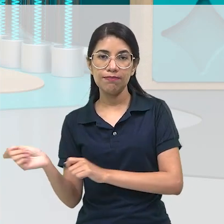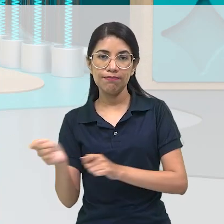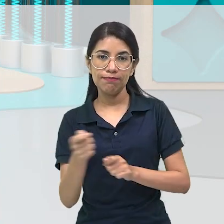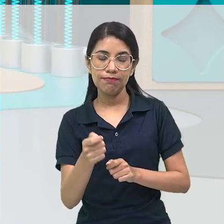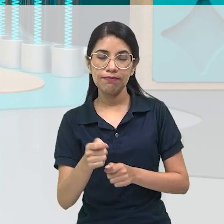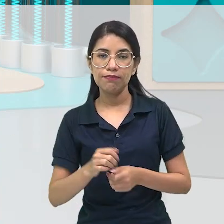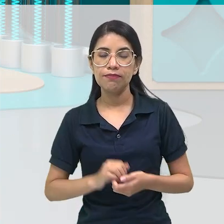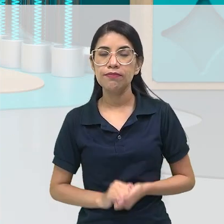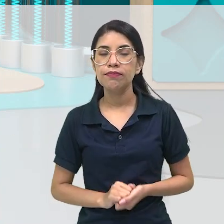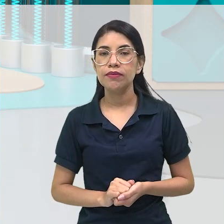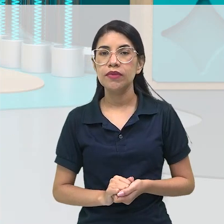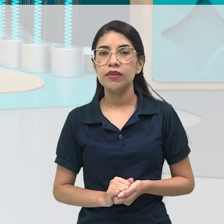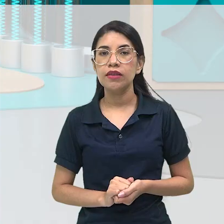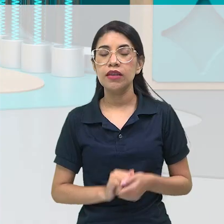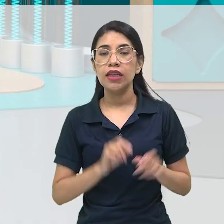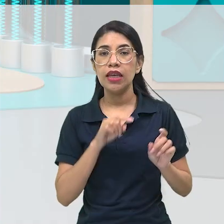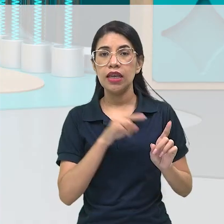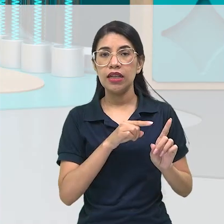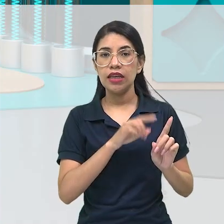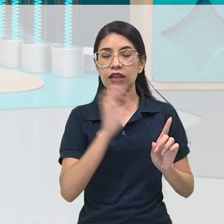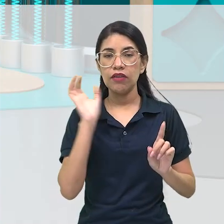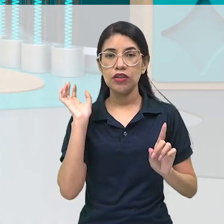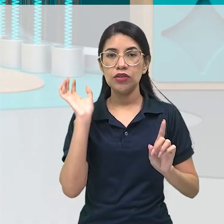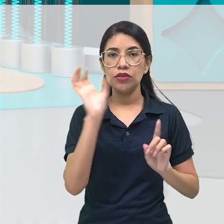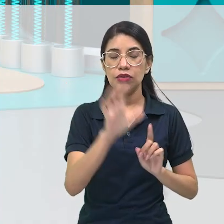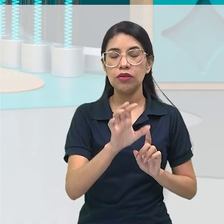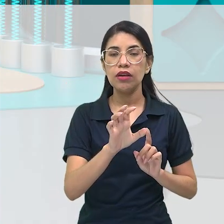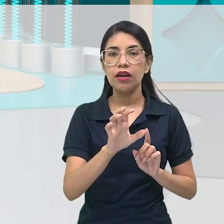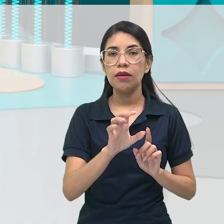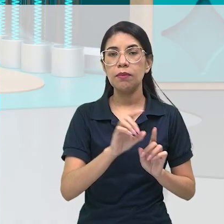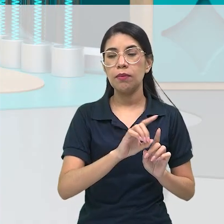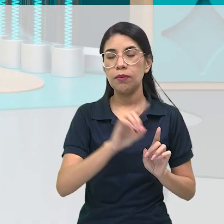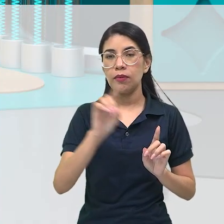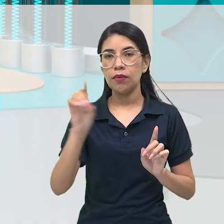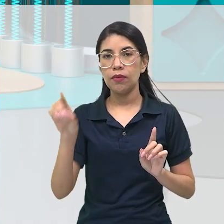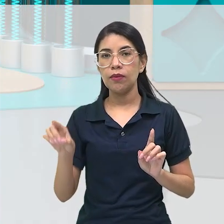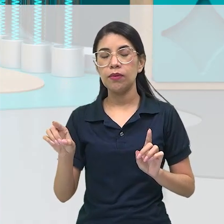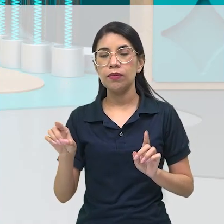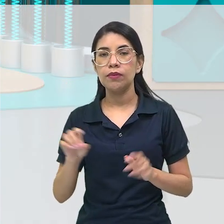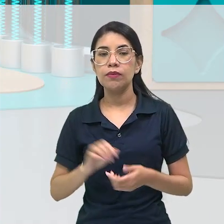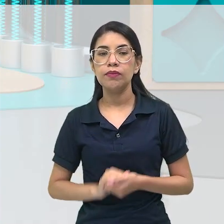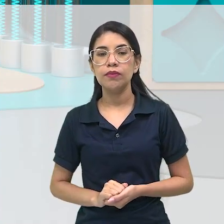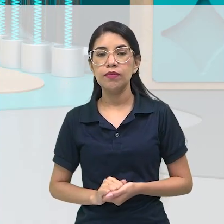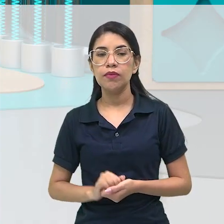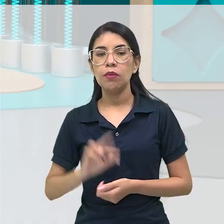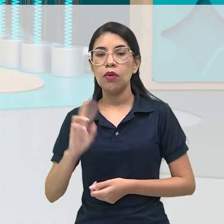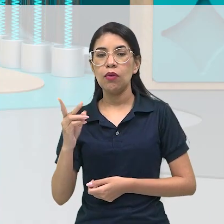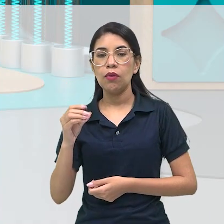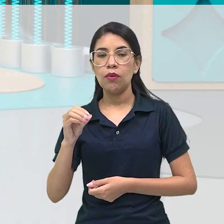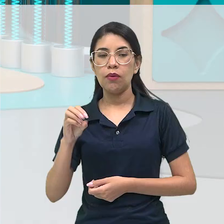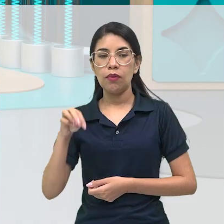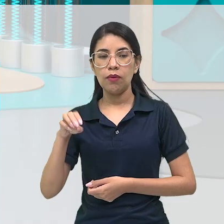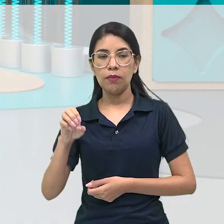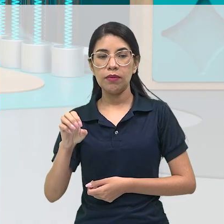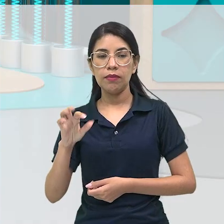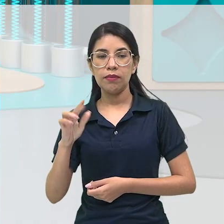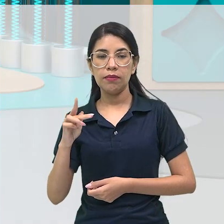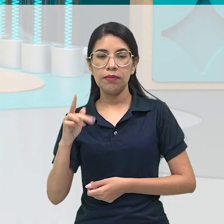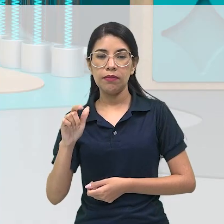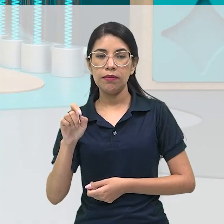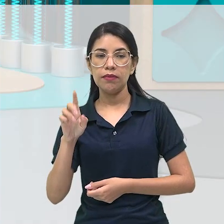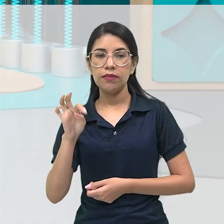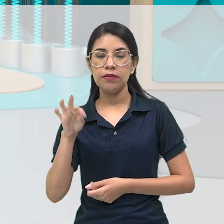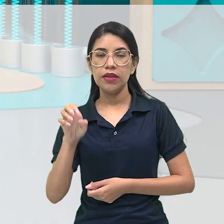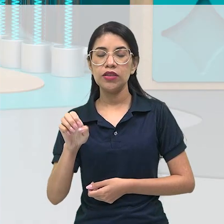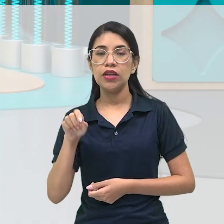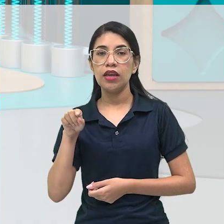rebatedor. O arremessador arremessa a bola em direção ao home plate, onde o receptor do time de